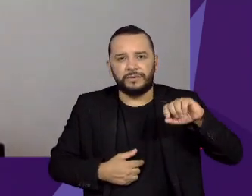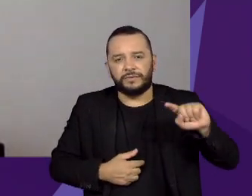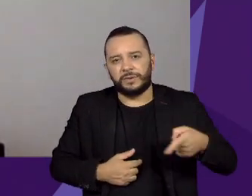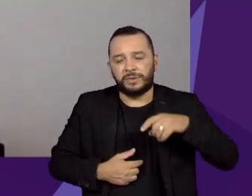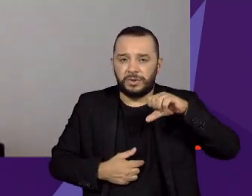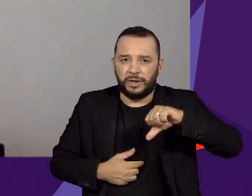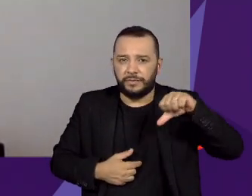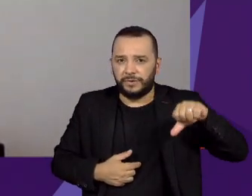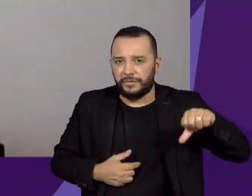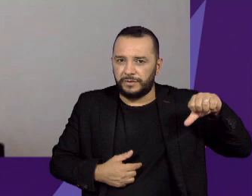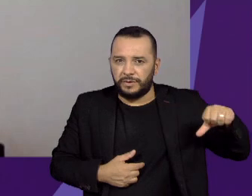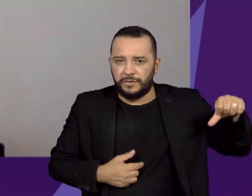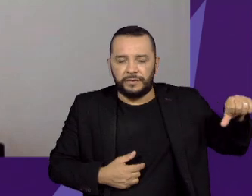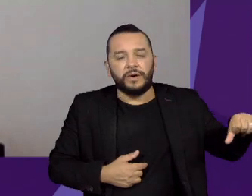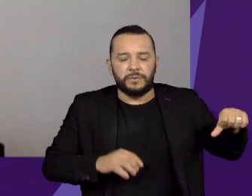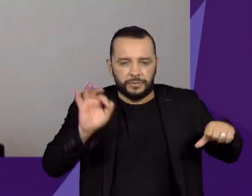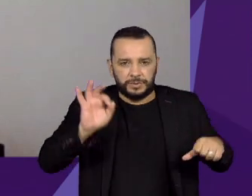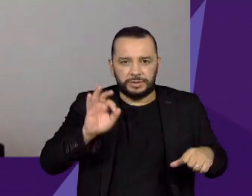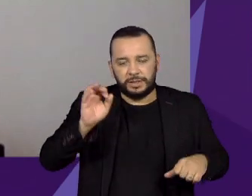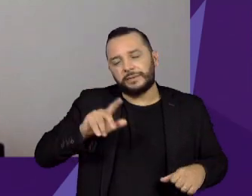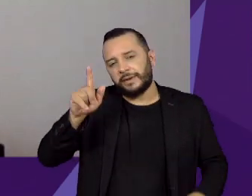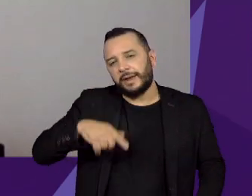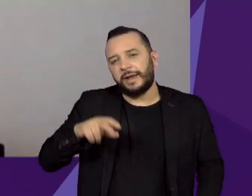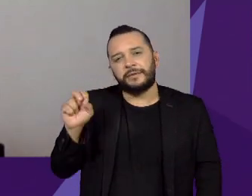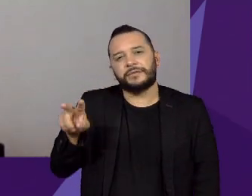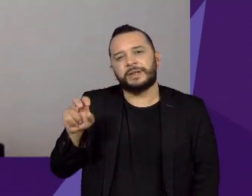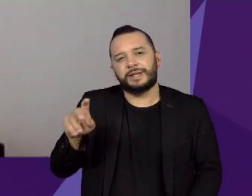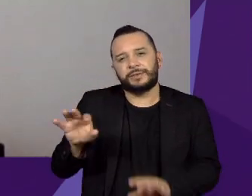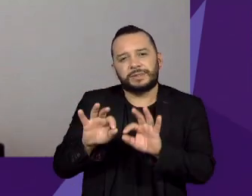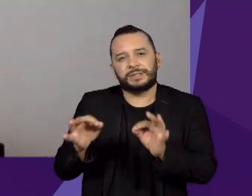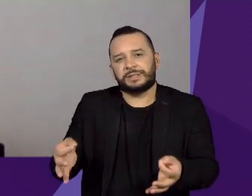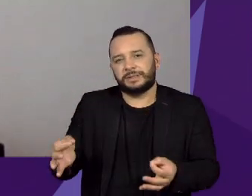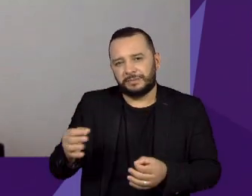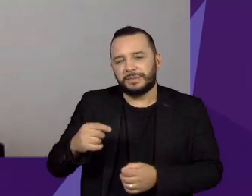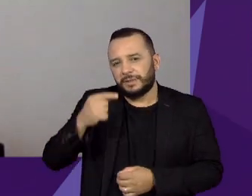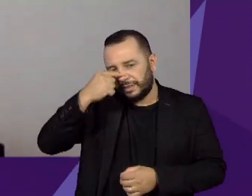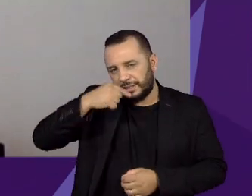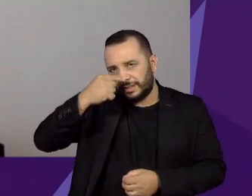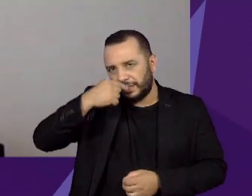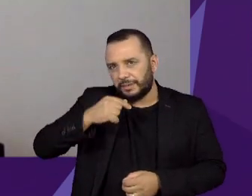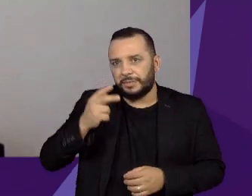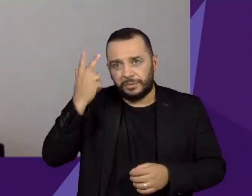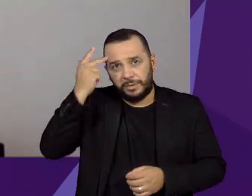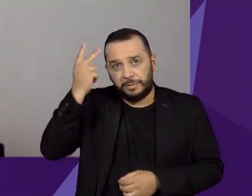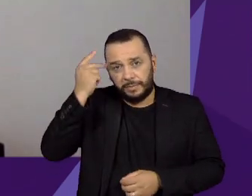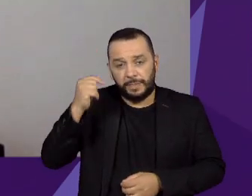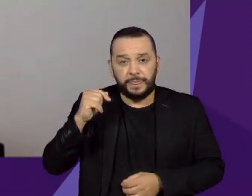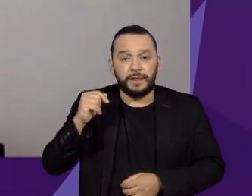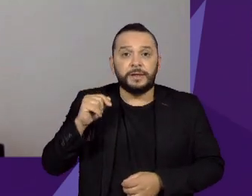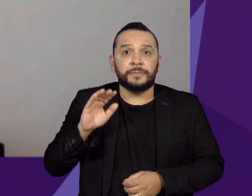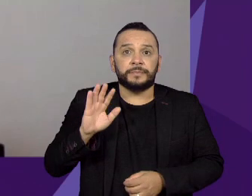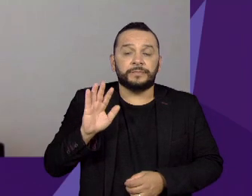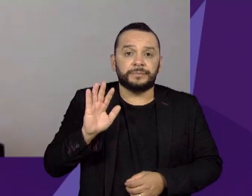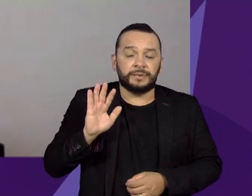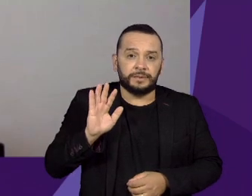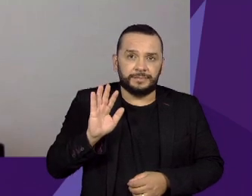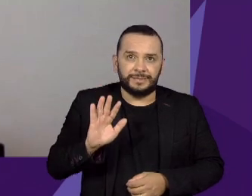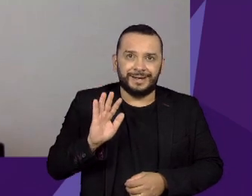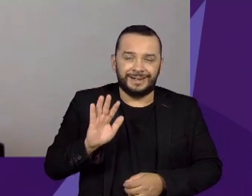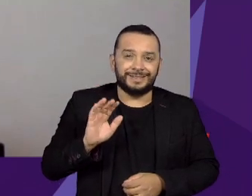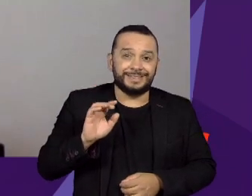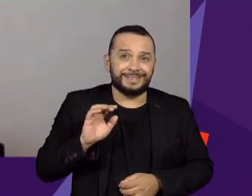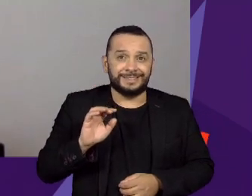99,99999% das vezes vai ser um adenovírus, vai ser um vírus típico influenza. Mas eles repetem, a máquina do algoritmo